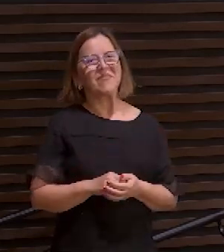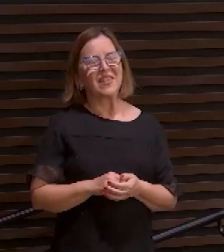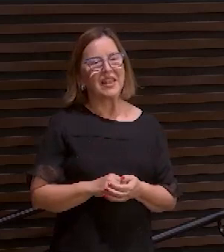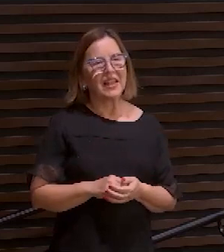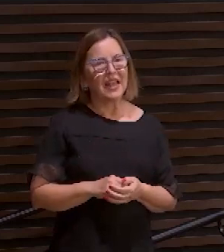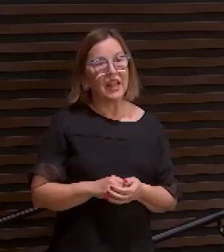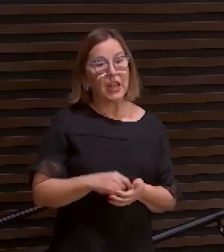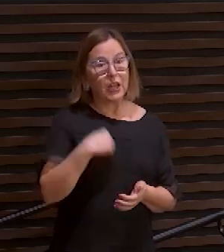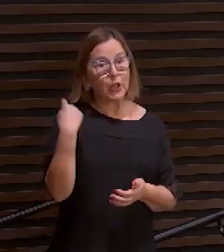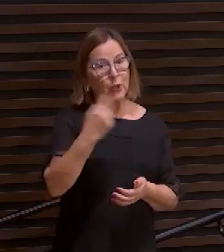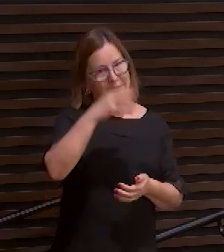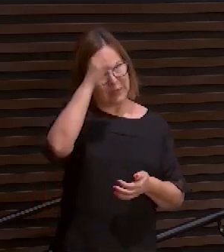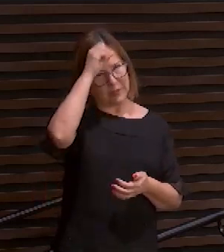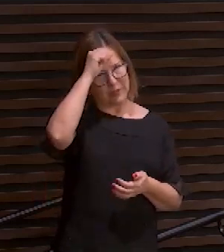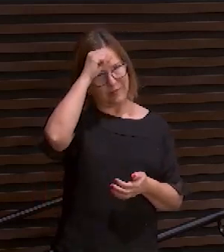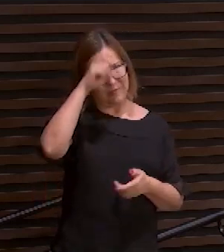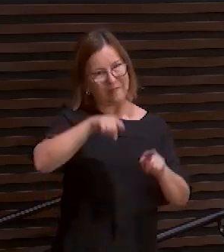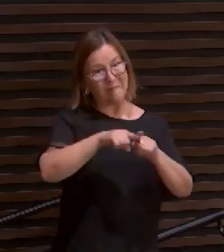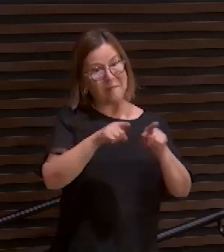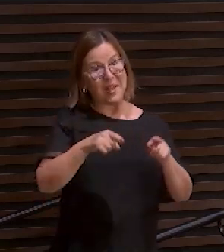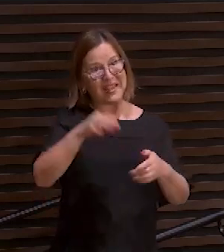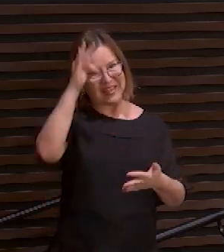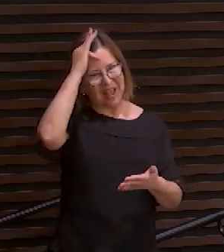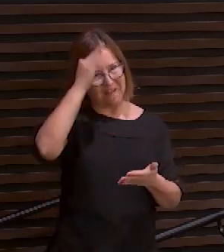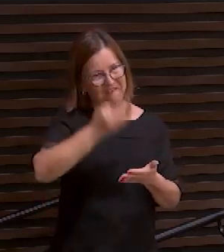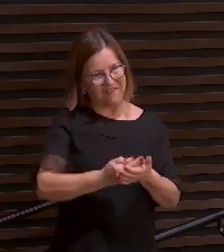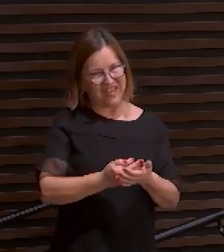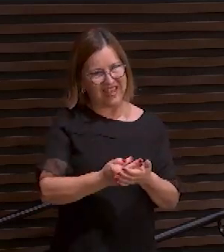A fé é um dom de Deus